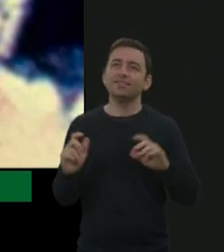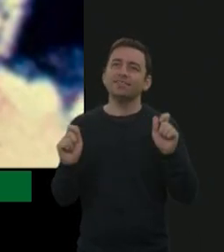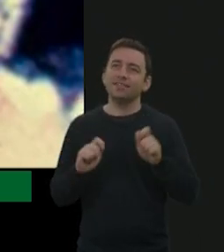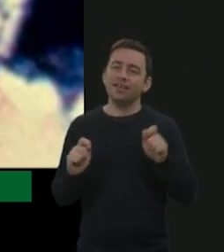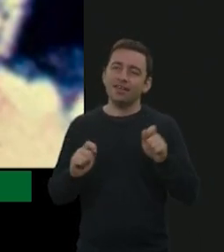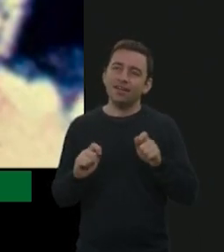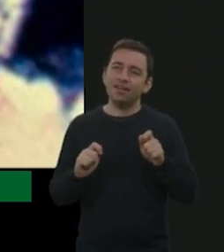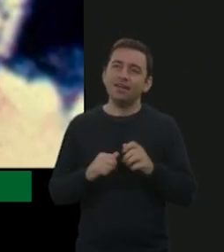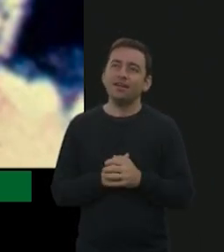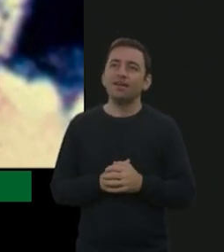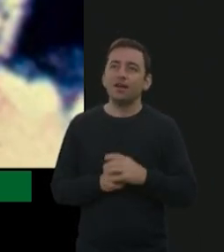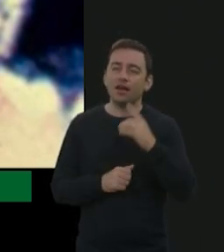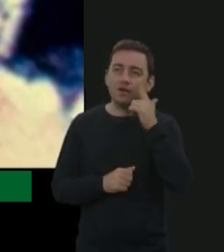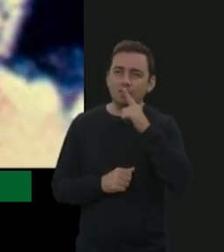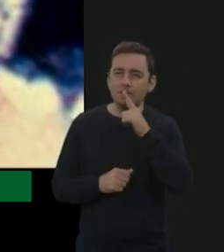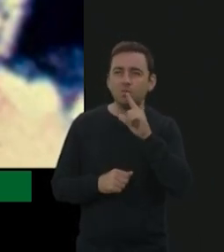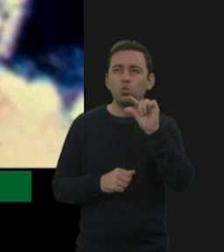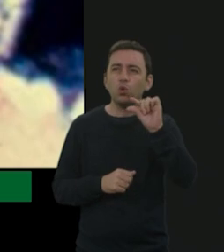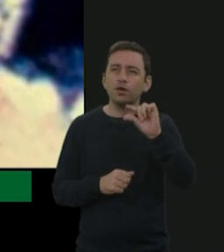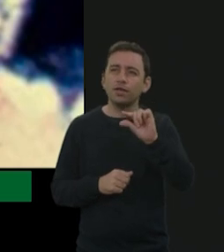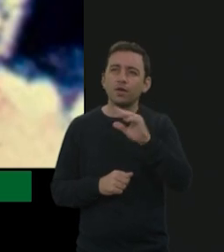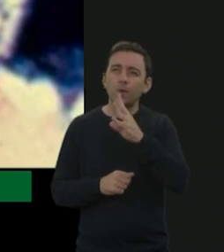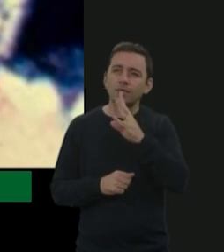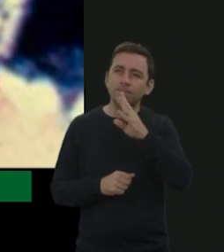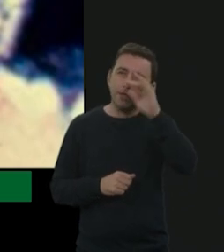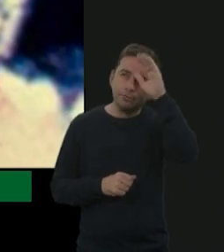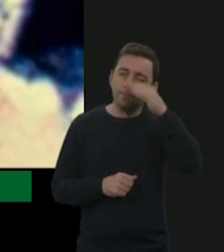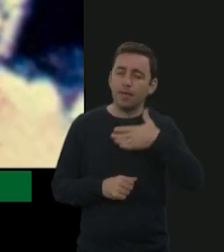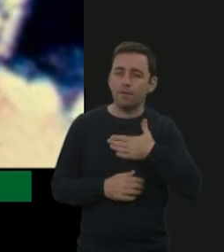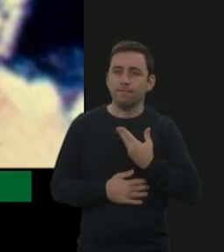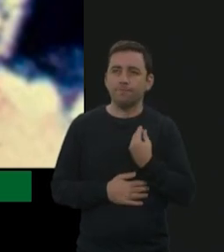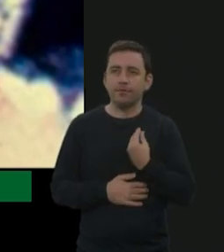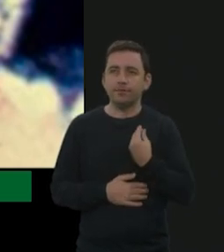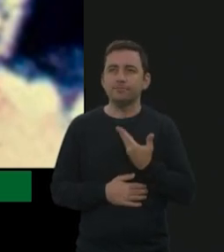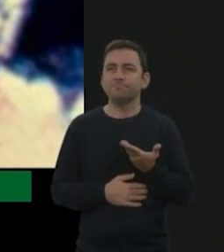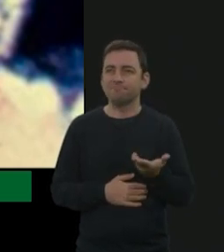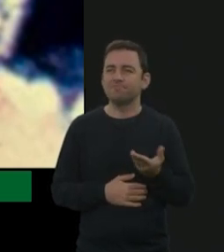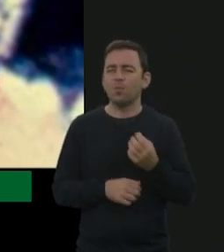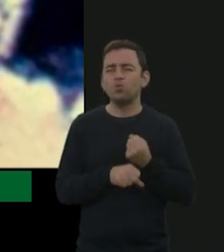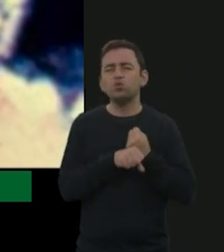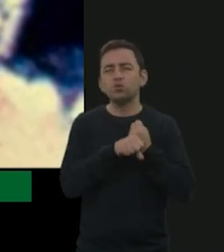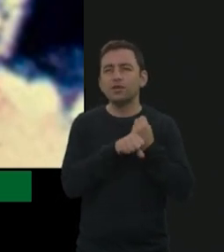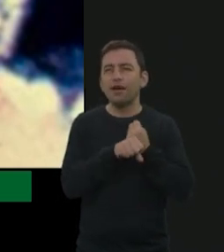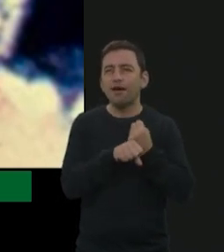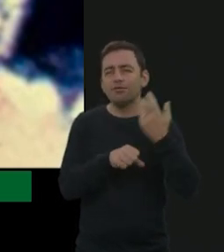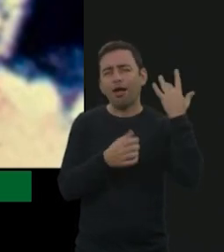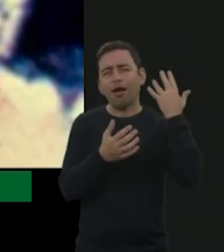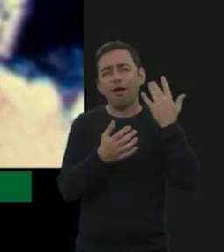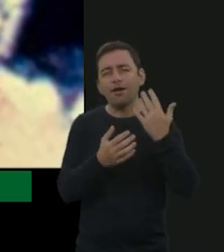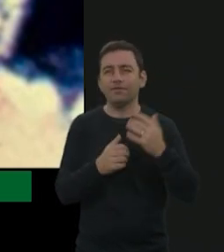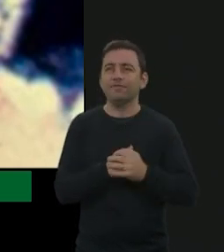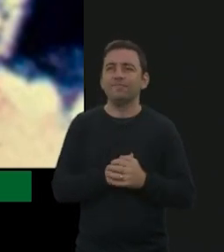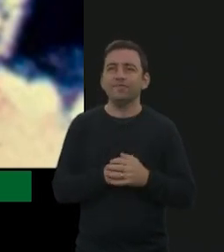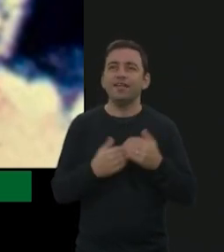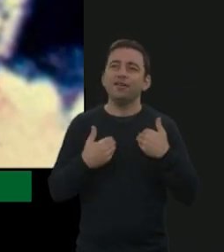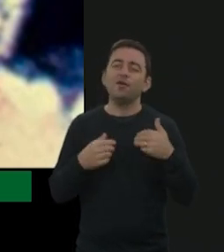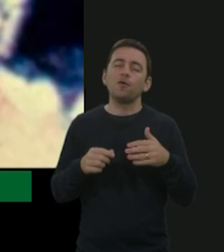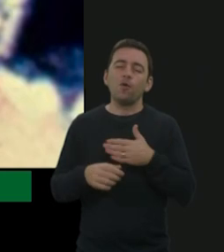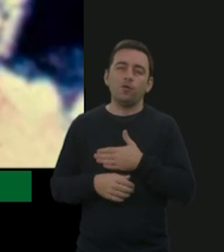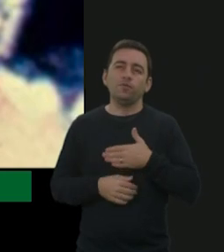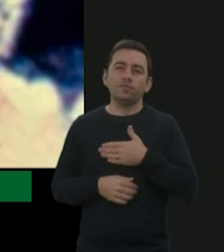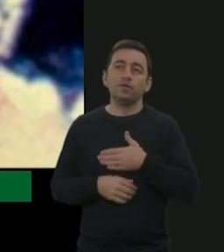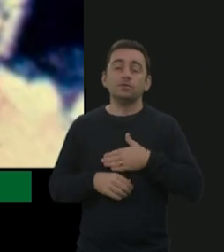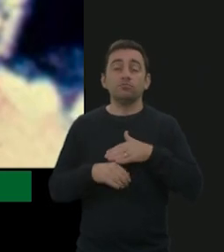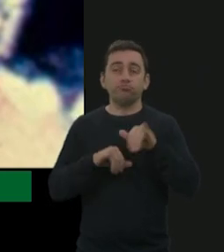poder estar passando um pouquinho do conhecimento, da vivência que eu tenho, né? Que são muitos anos já. Também passo isso para a